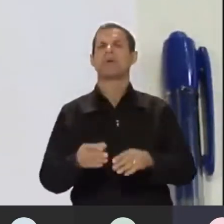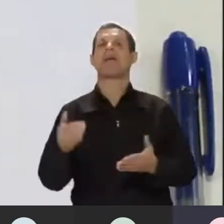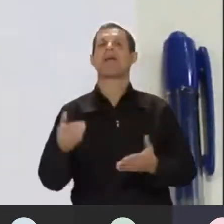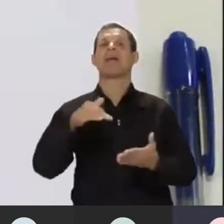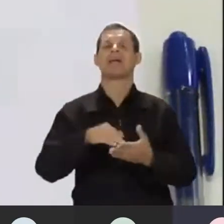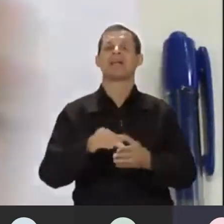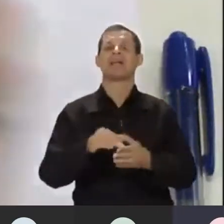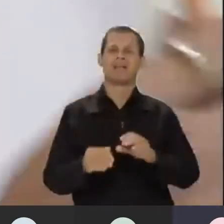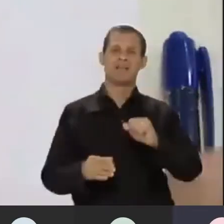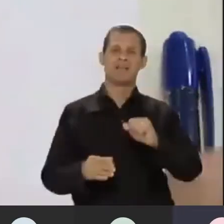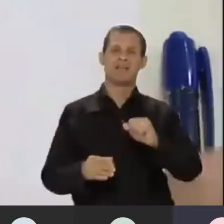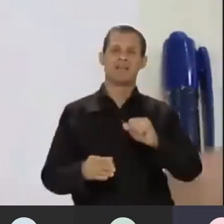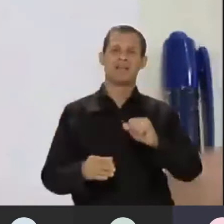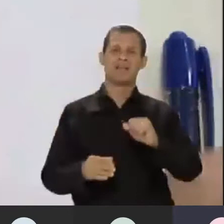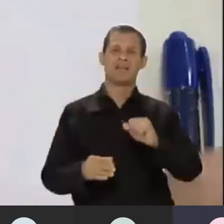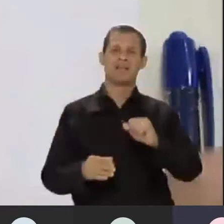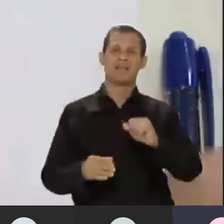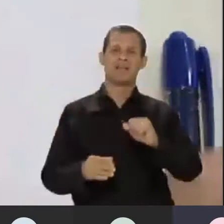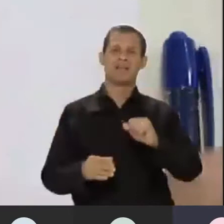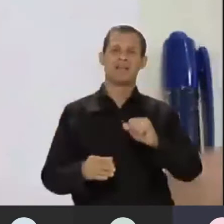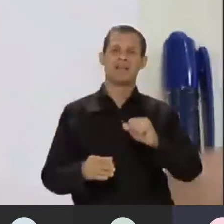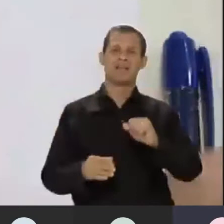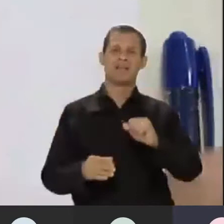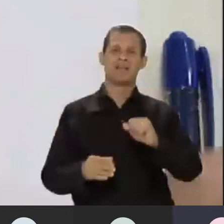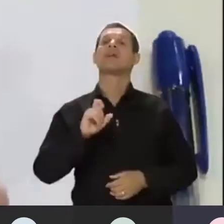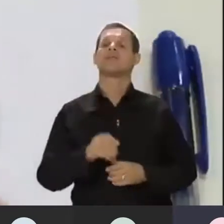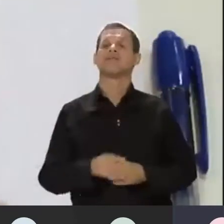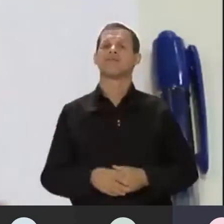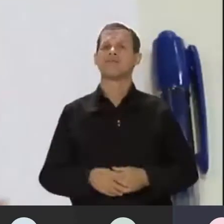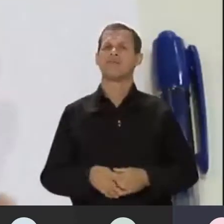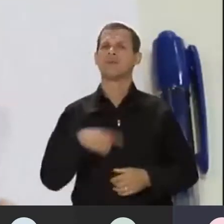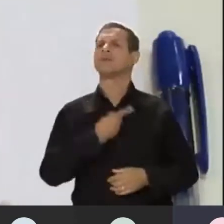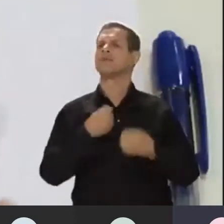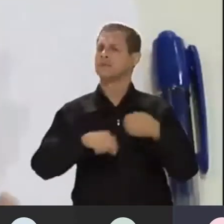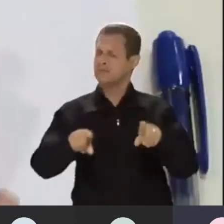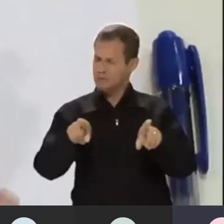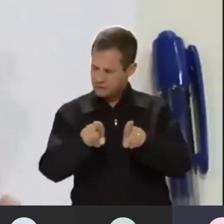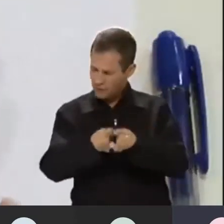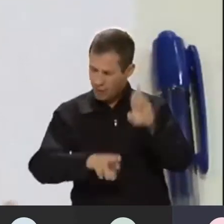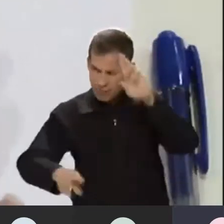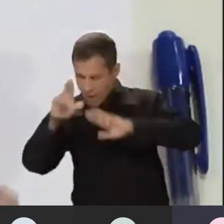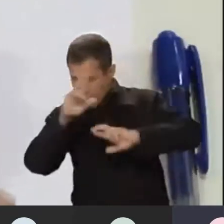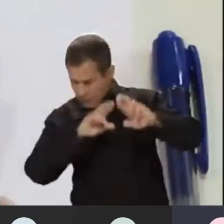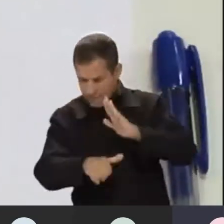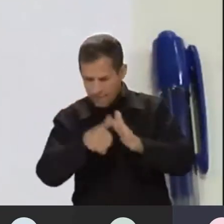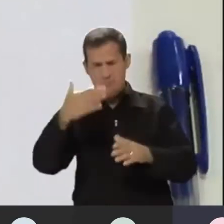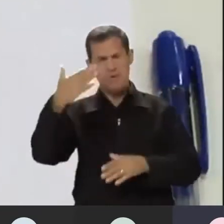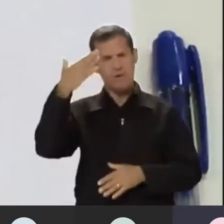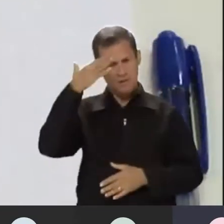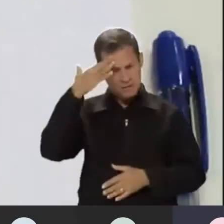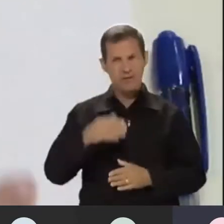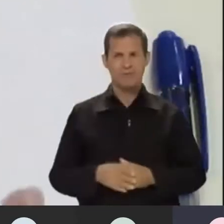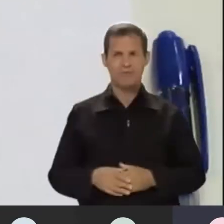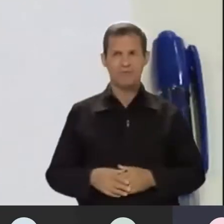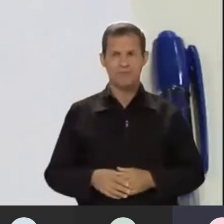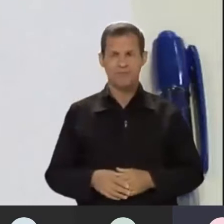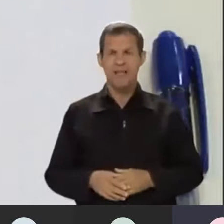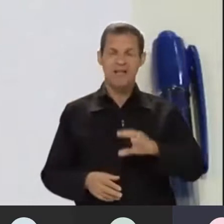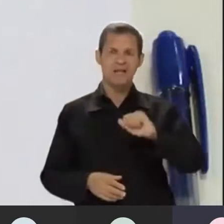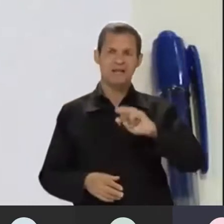mais alta aqui da carta também. Então, isso é primeiramente a parte que a gente precisa analisar e entender